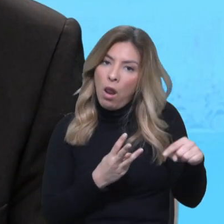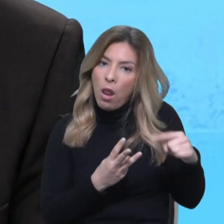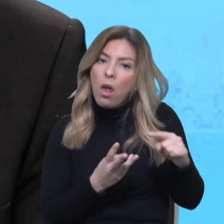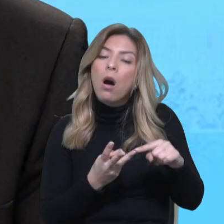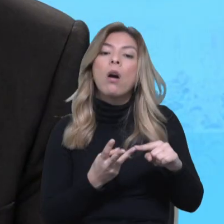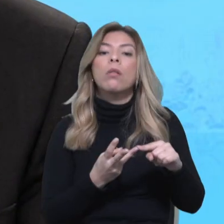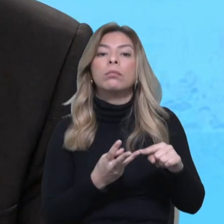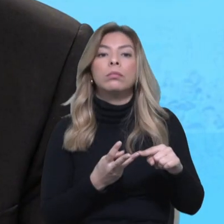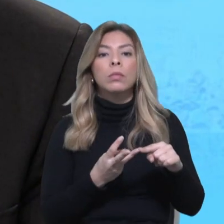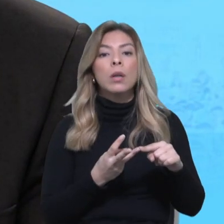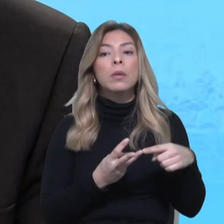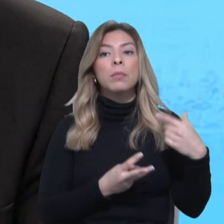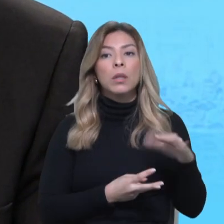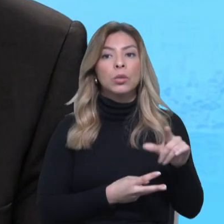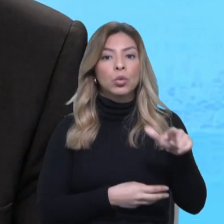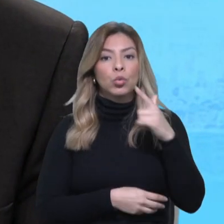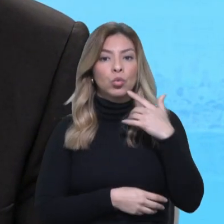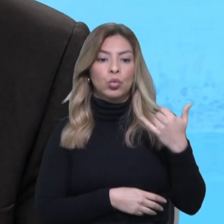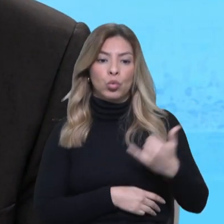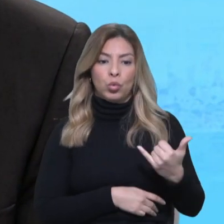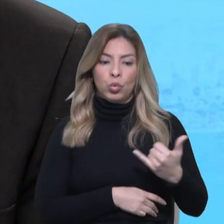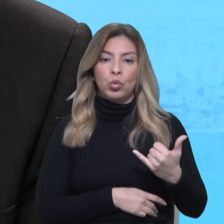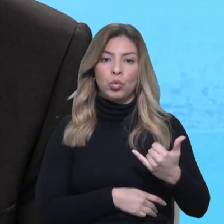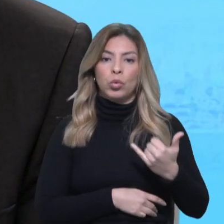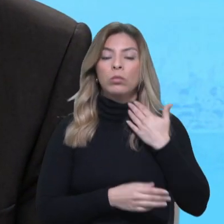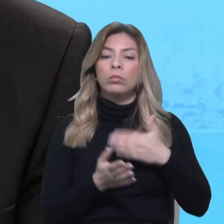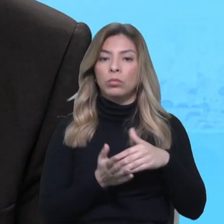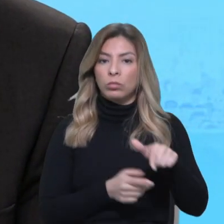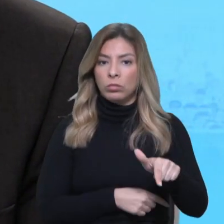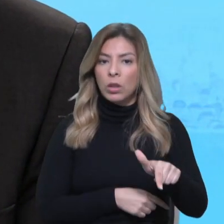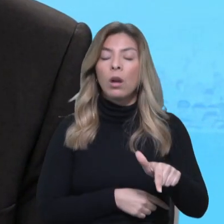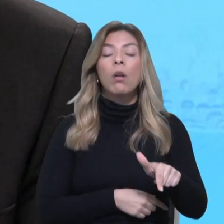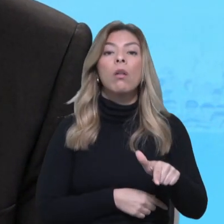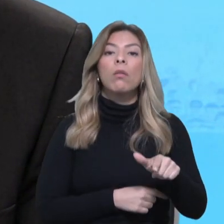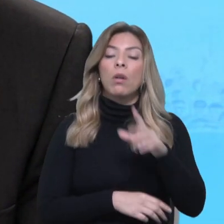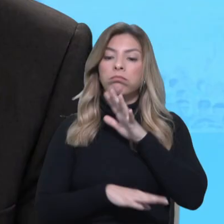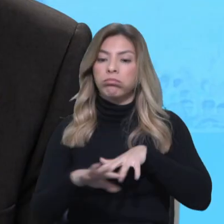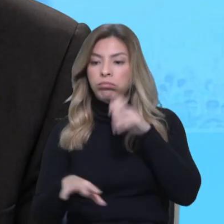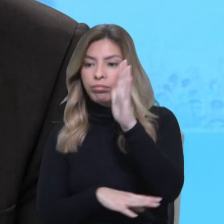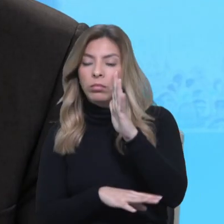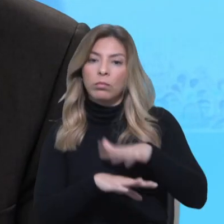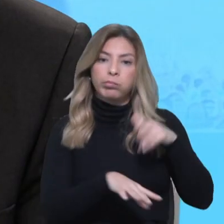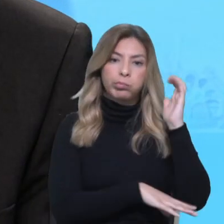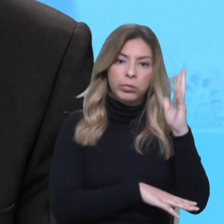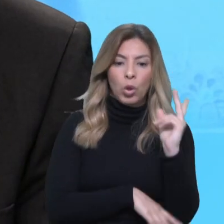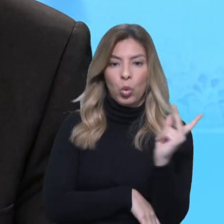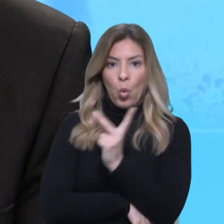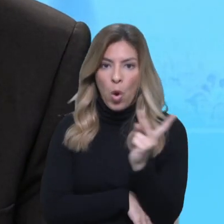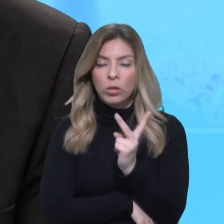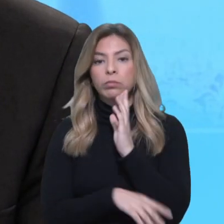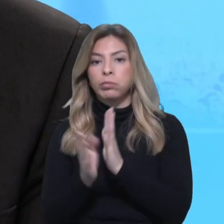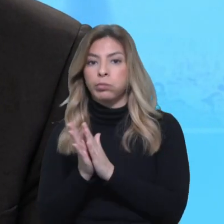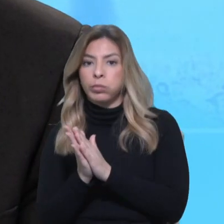painel. Na segunda-feira teremos duas conferências de manhã, o sinal da sinodalidade na vida